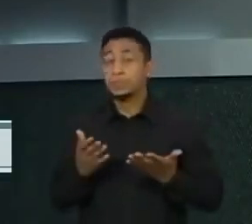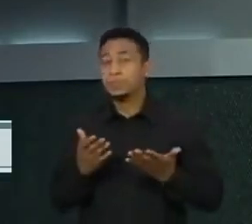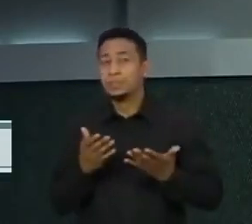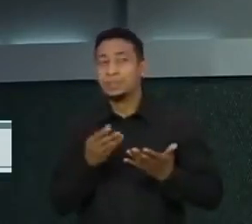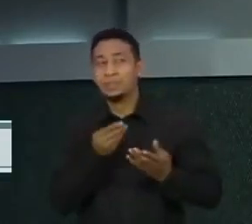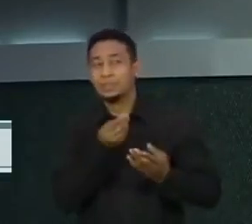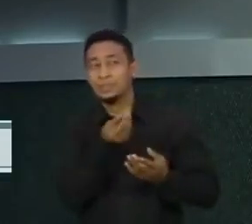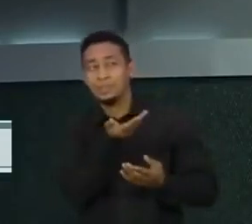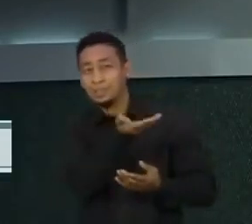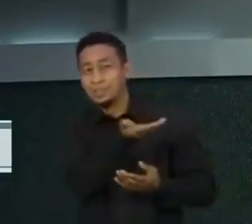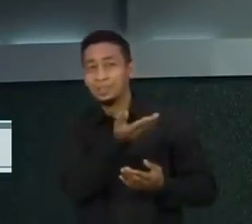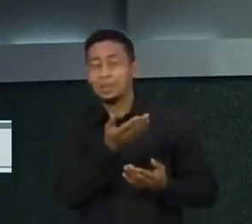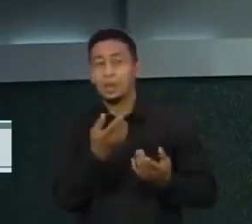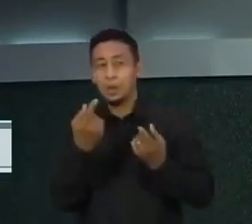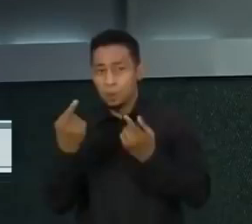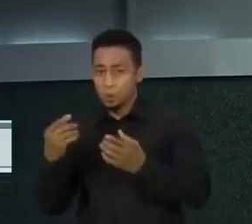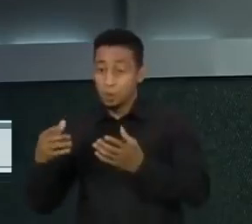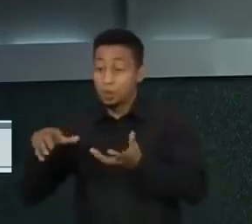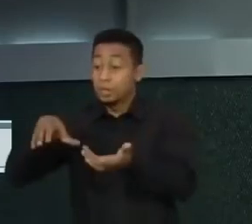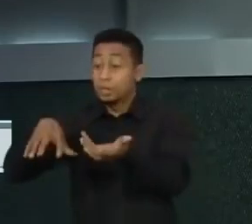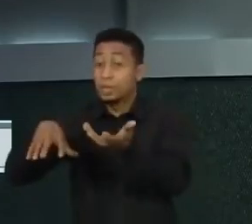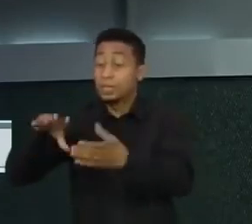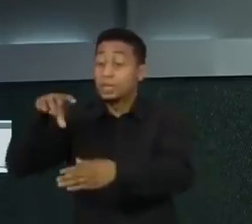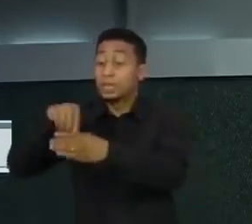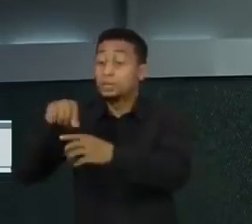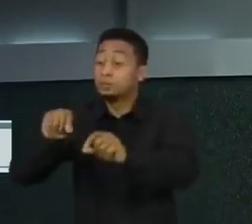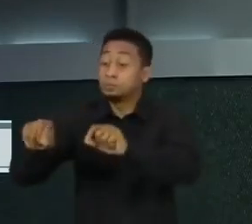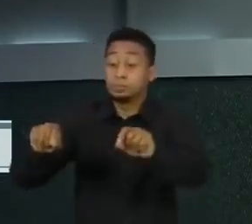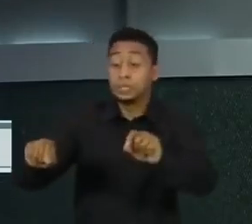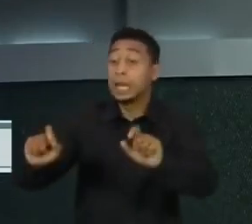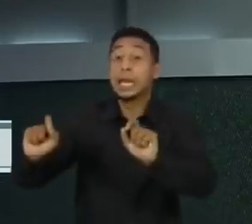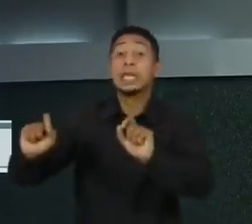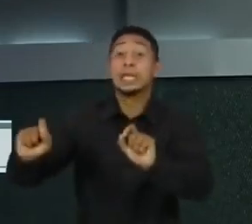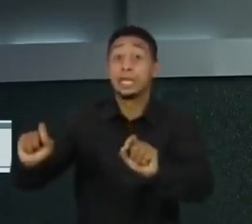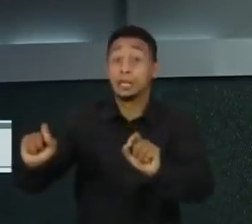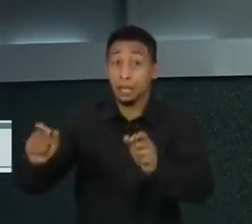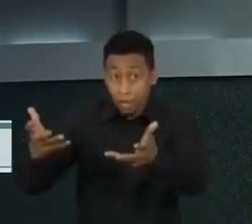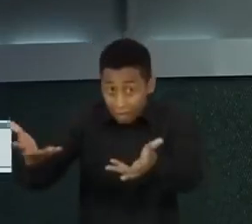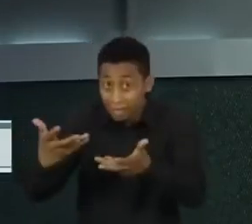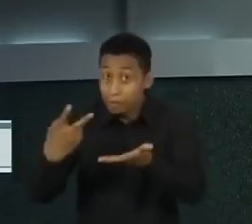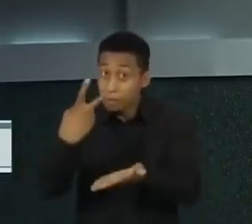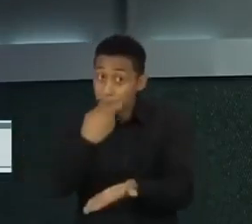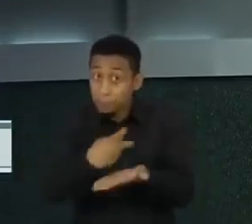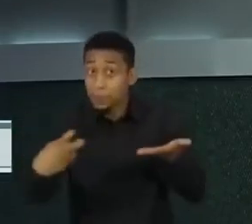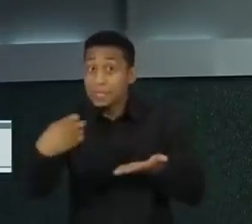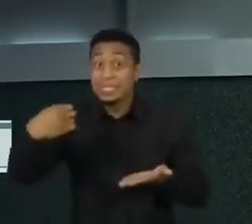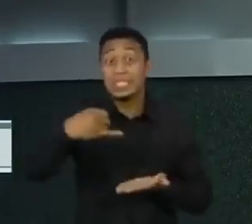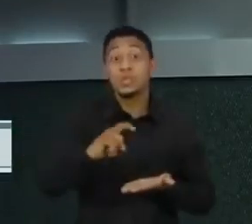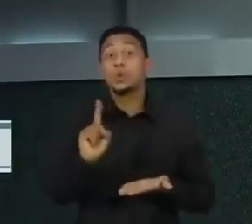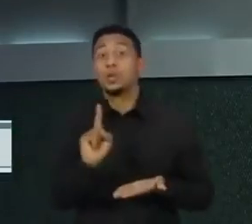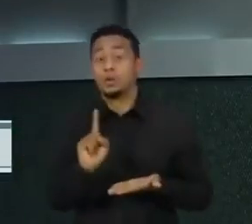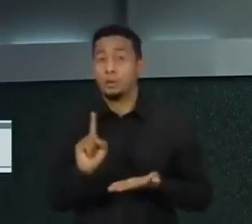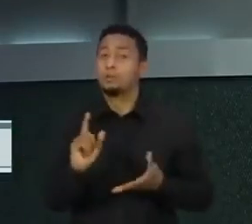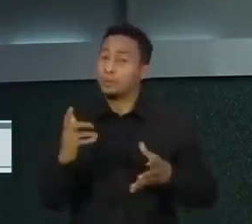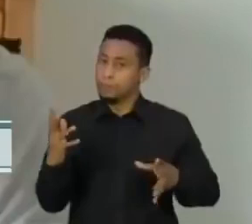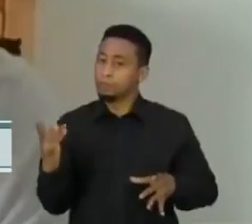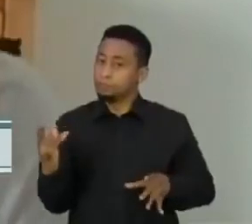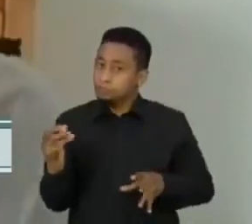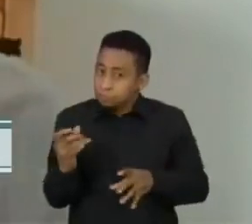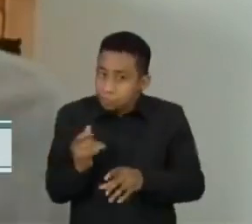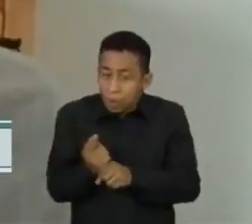caras que parte expressiva dos parlamentares brasileiros demonstram a quem consegue somar um mais